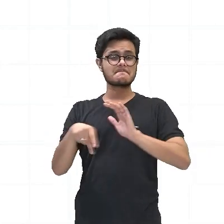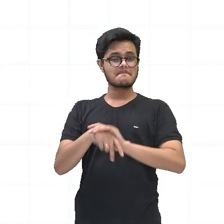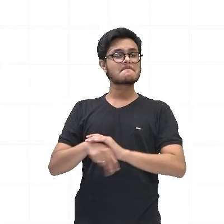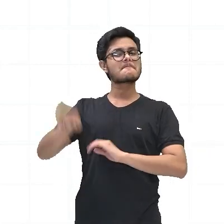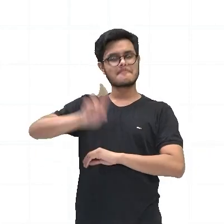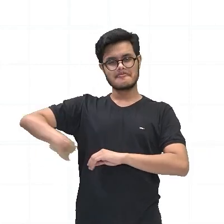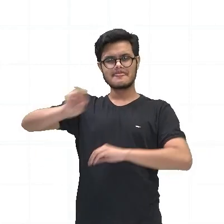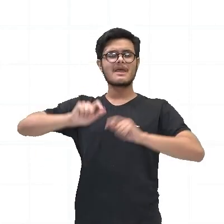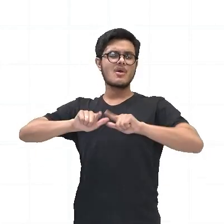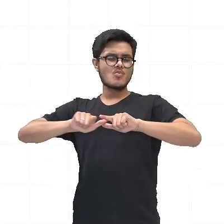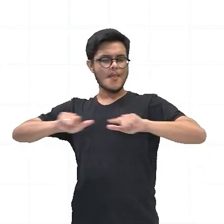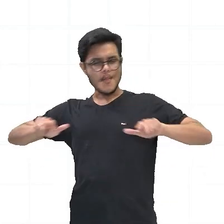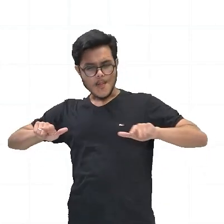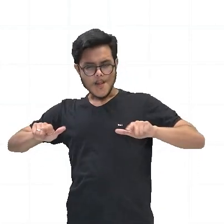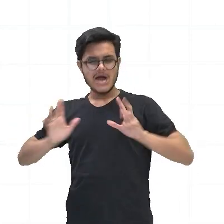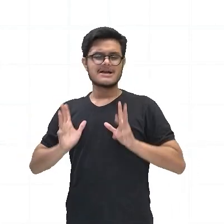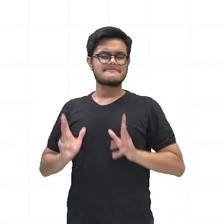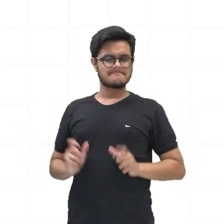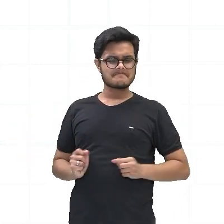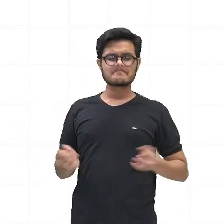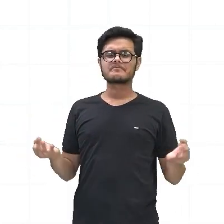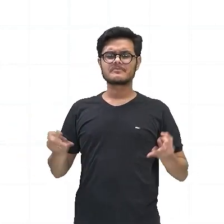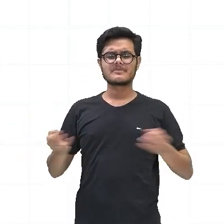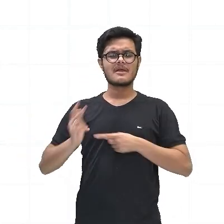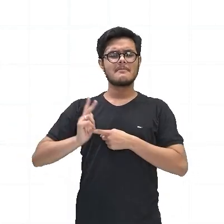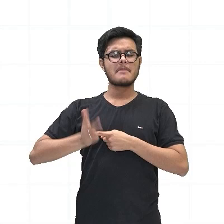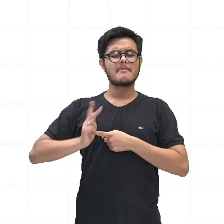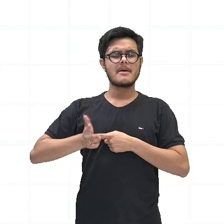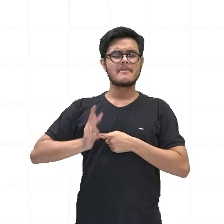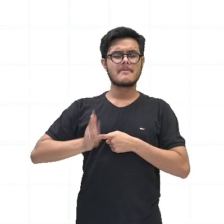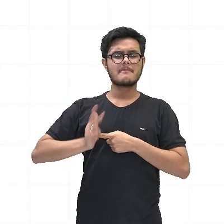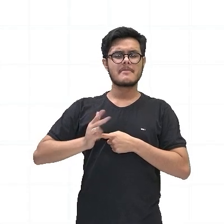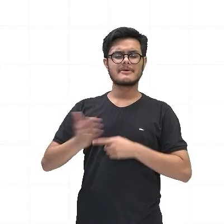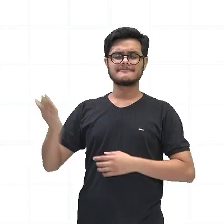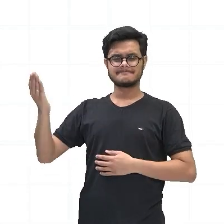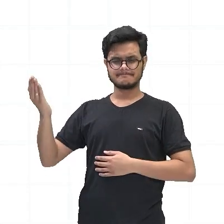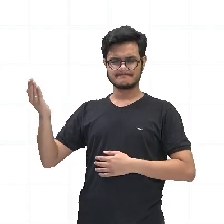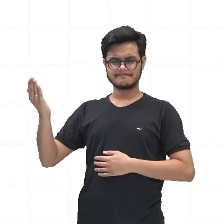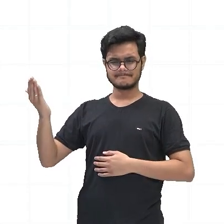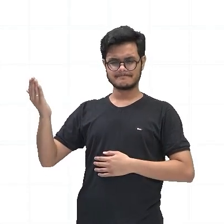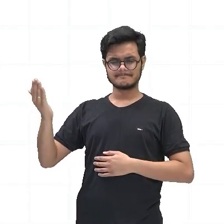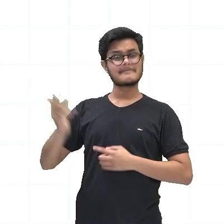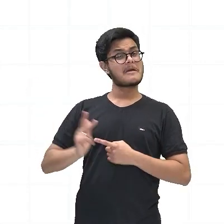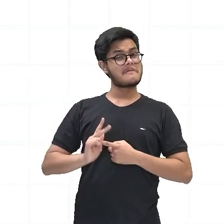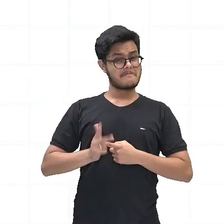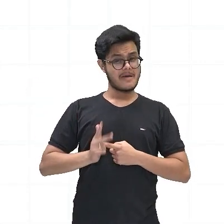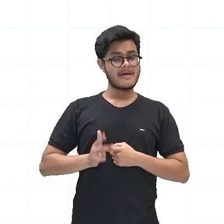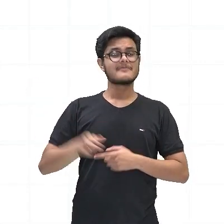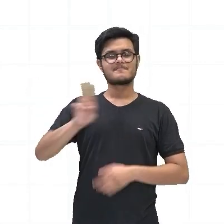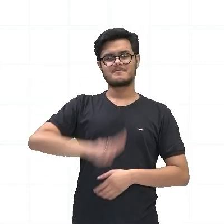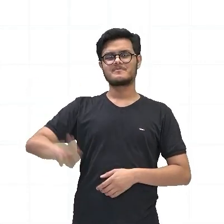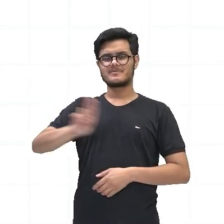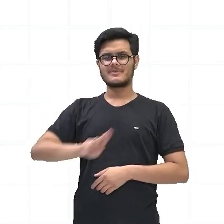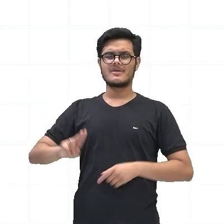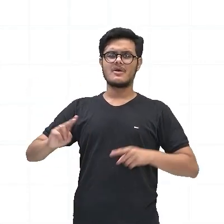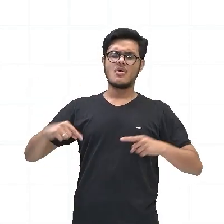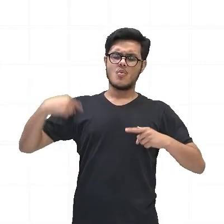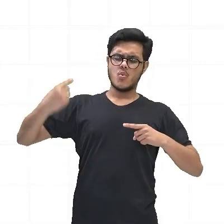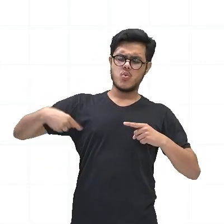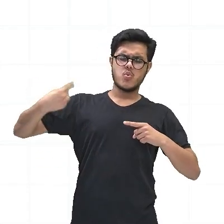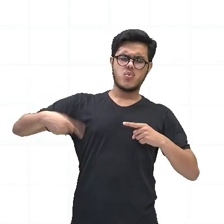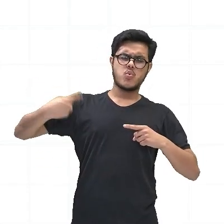você observa aí nesses aerogeradores, né, que parecem cataventos gigantes, eles vão ser acionados e